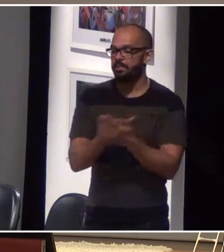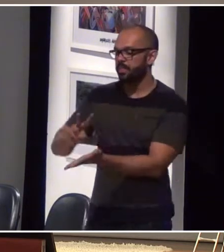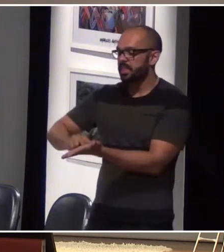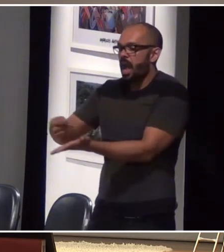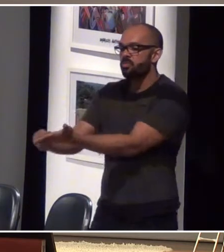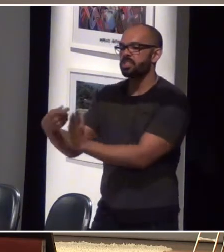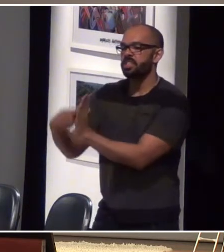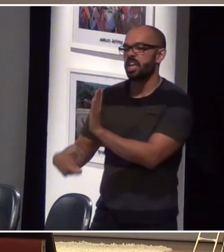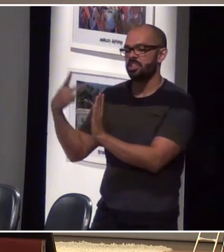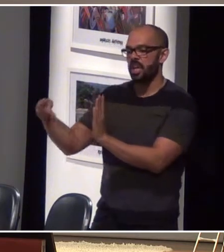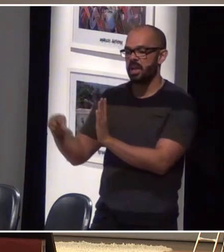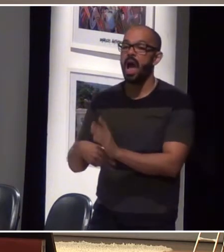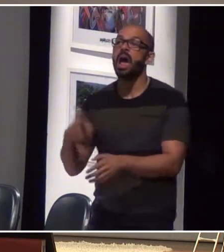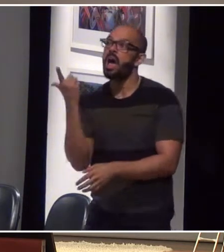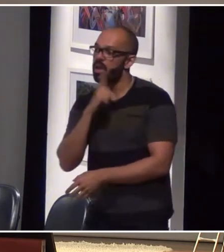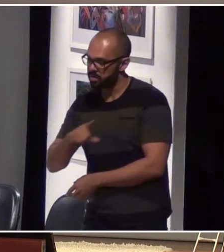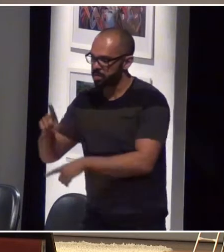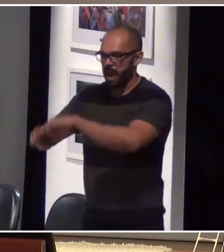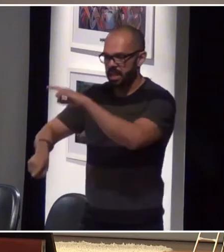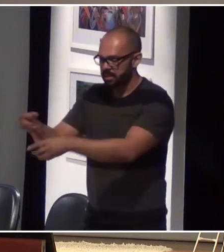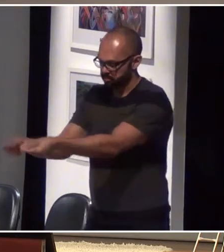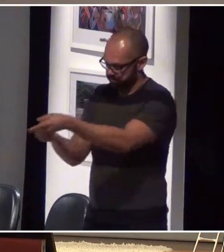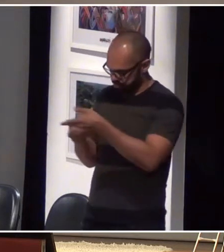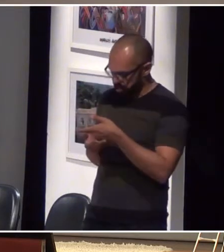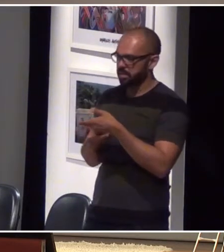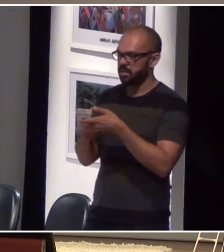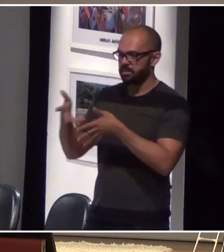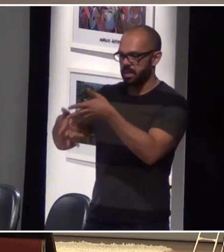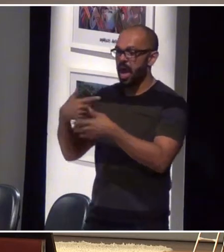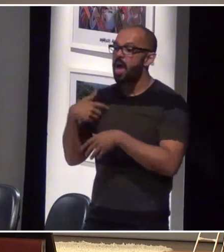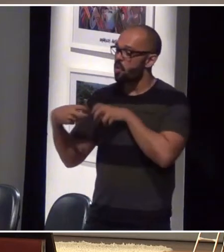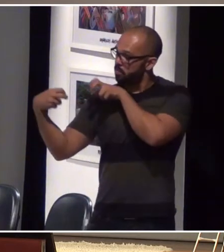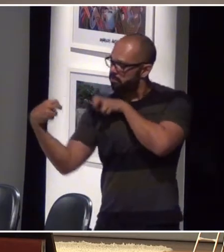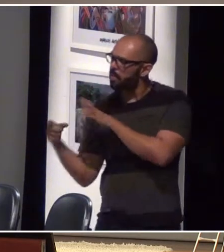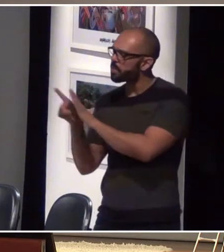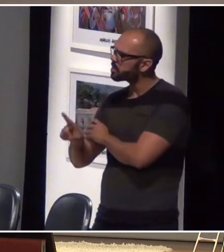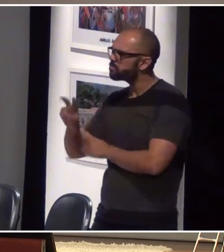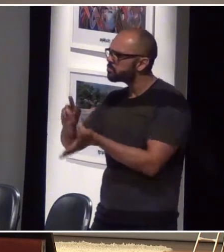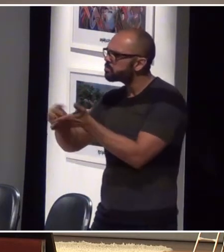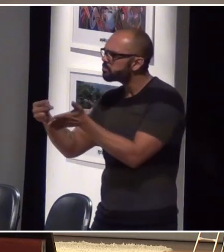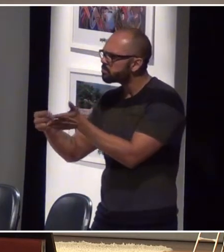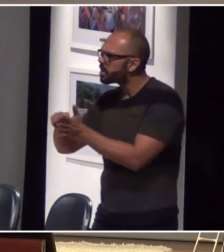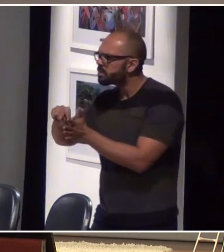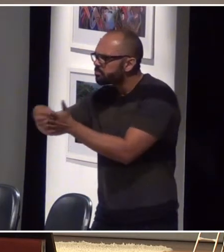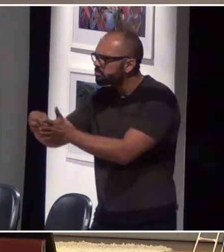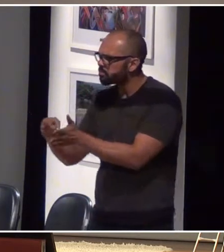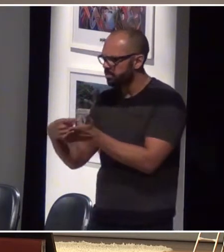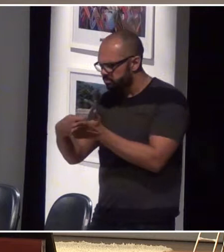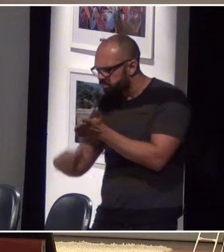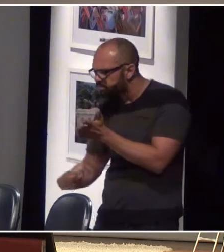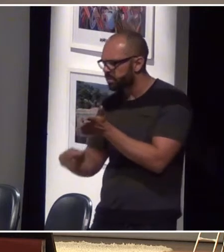traduzindo os textos. Então, quando eu recebi o material dela, ou quando eu recebo o material dela, muitas vezes eu sentei e perguntei para ela o que tu quer dizer. A gente foi